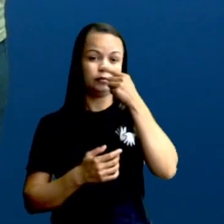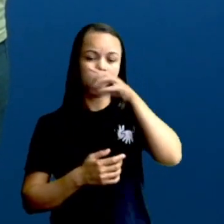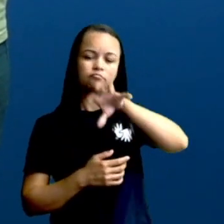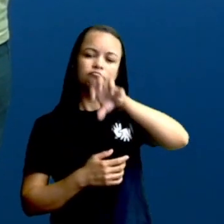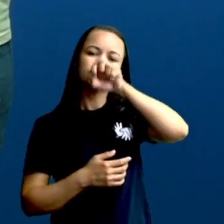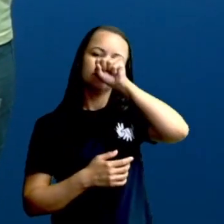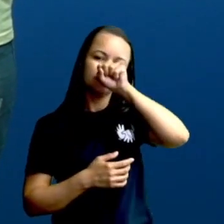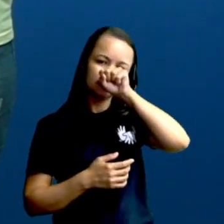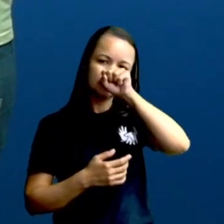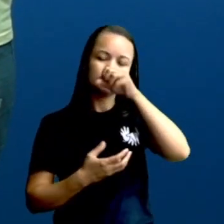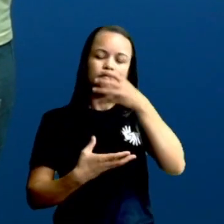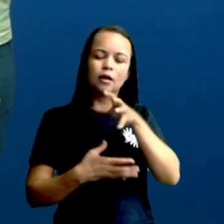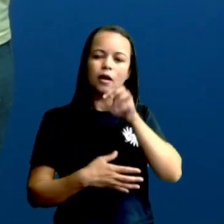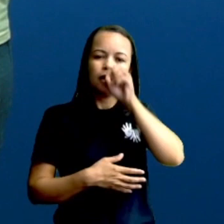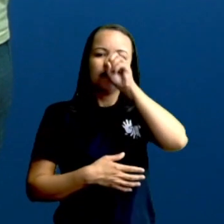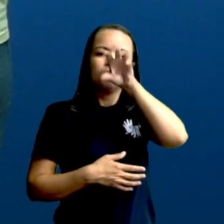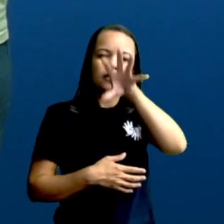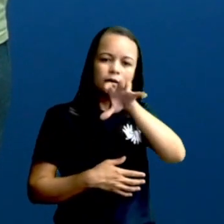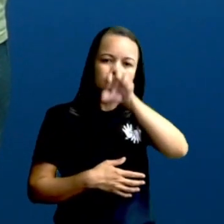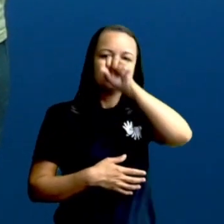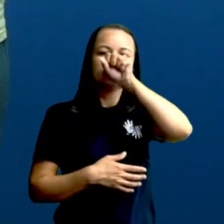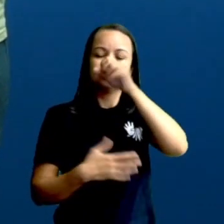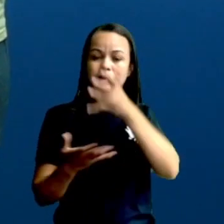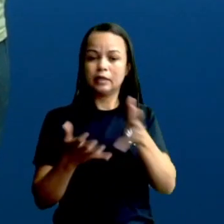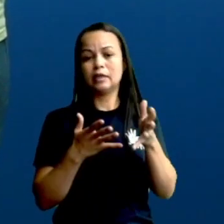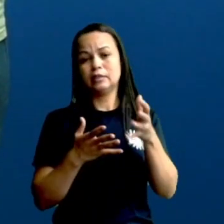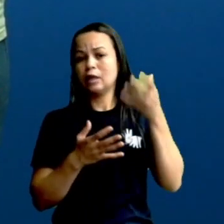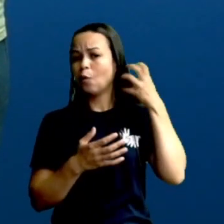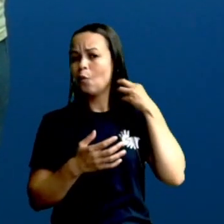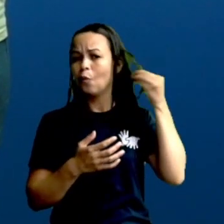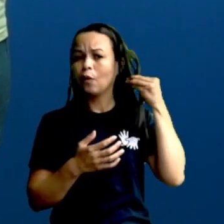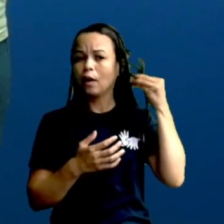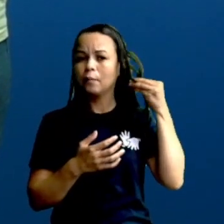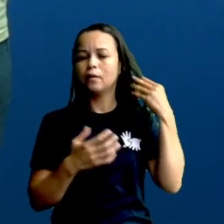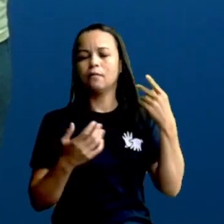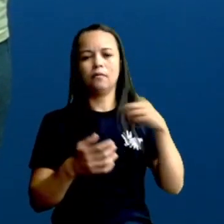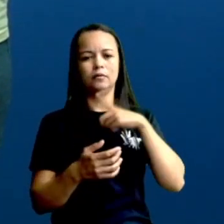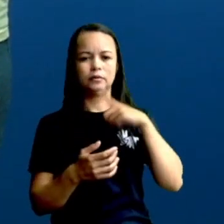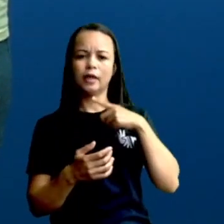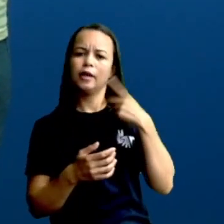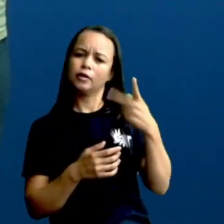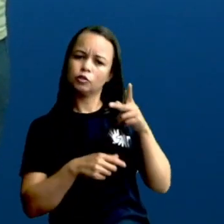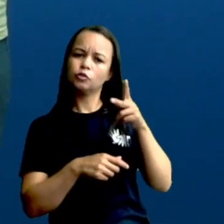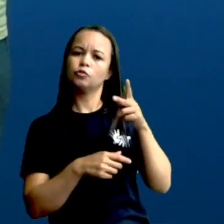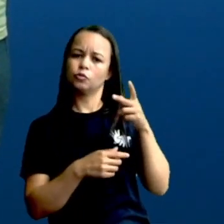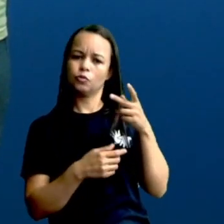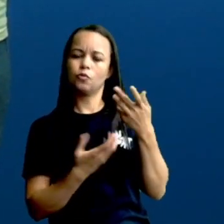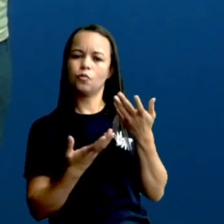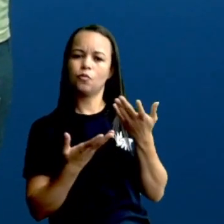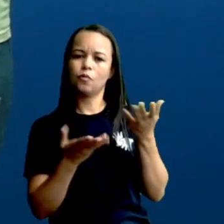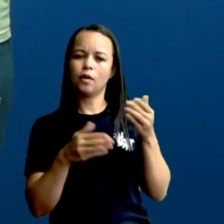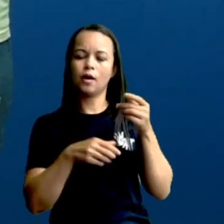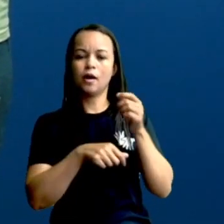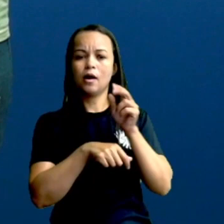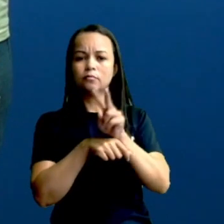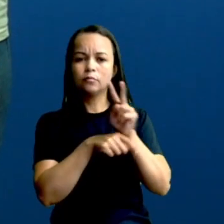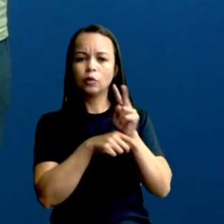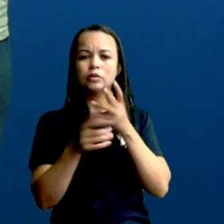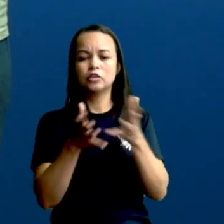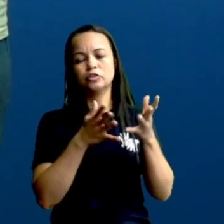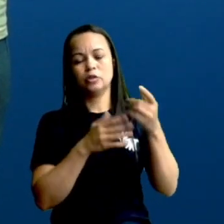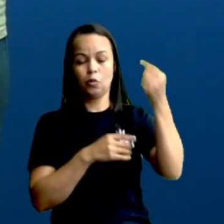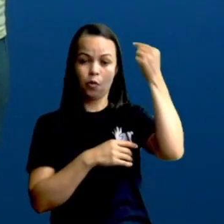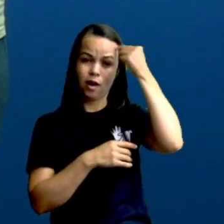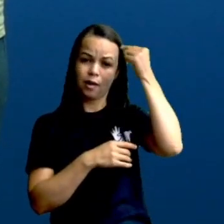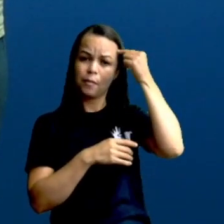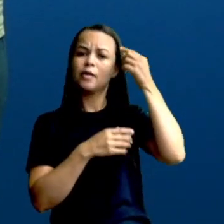gente sente o cheiro, a gente respira, né? Então, o cabelo ele também tem a sua função. Assim como os pelos do nosso corpo, que é proteger